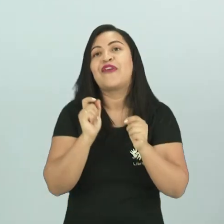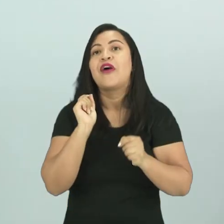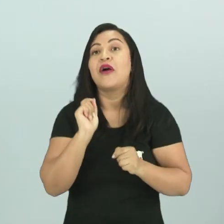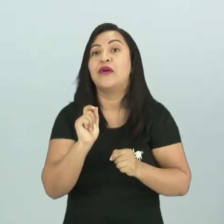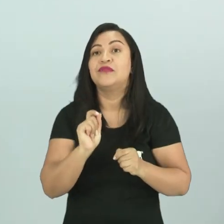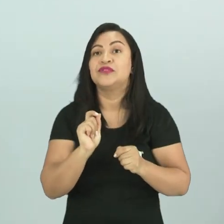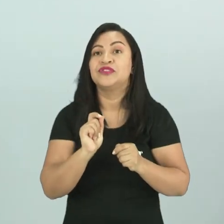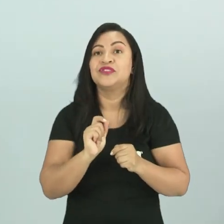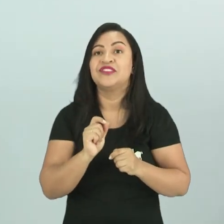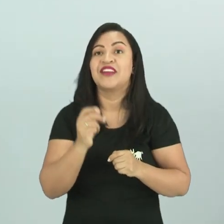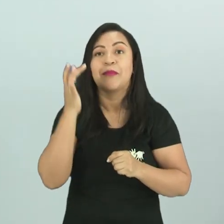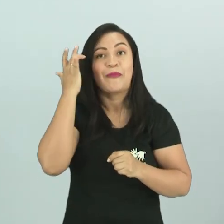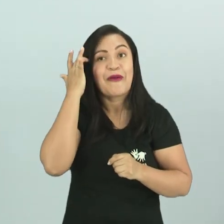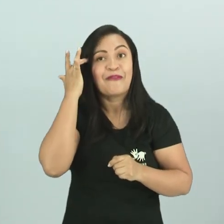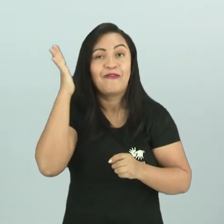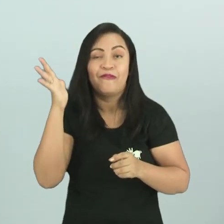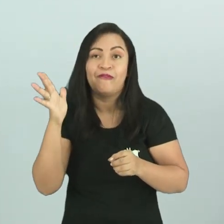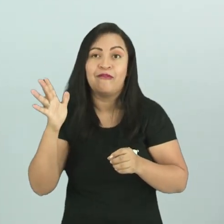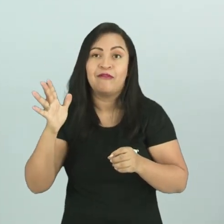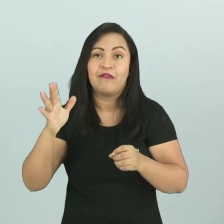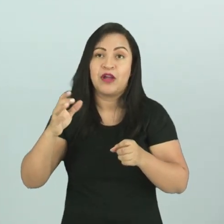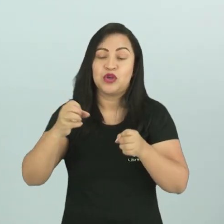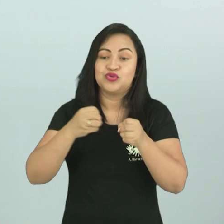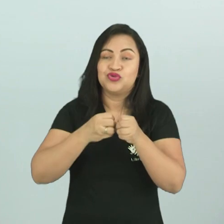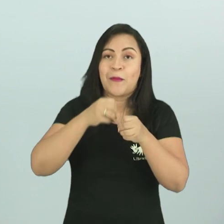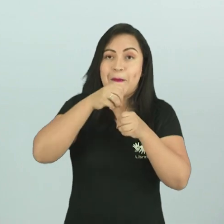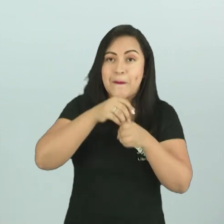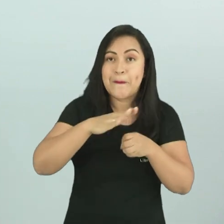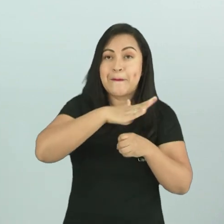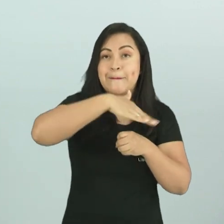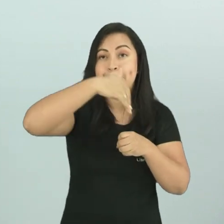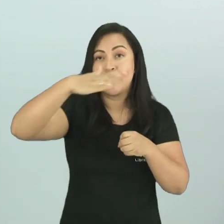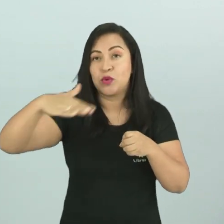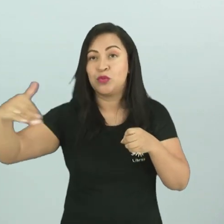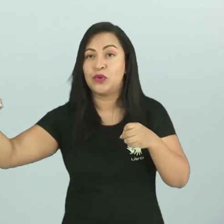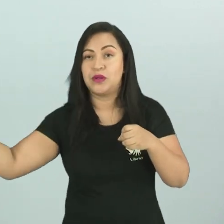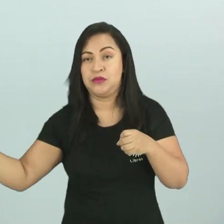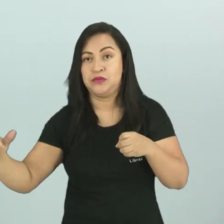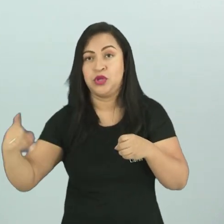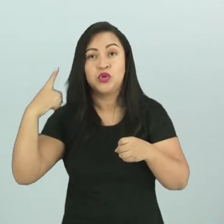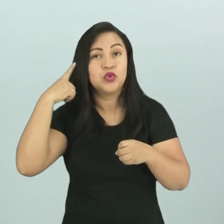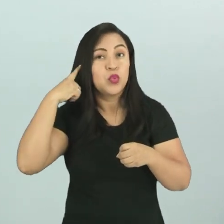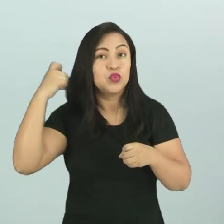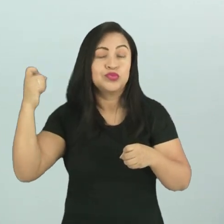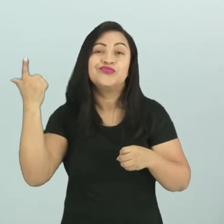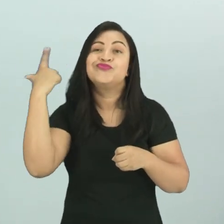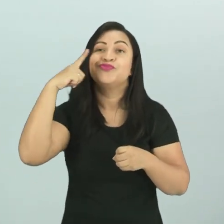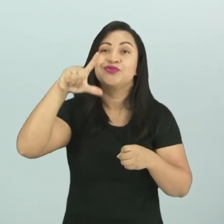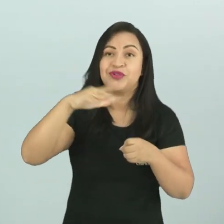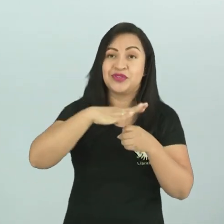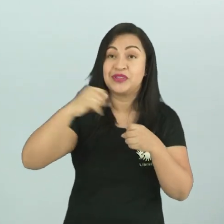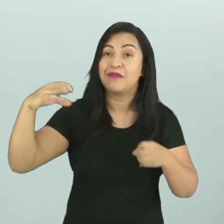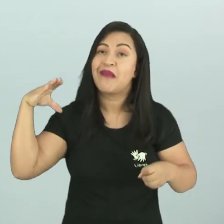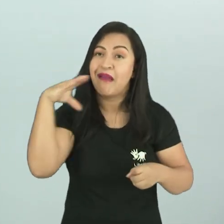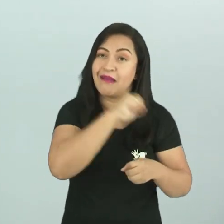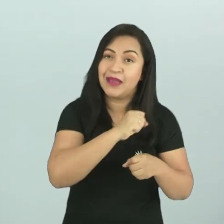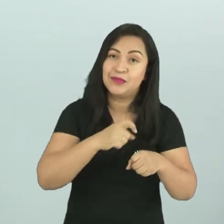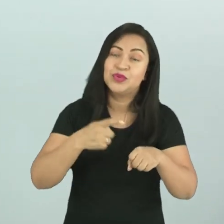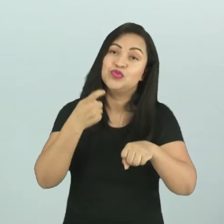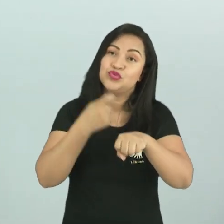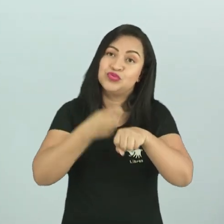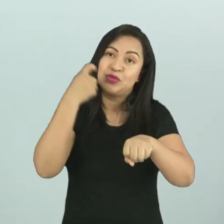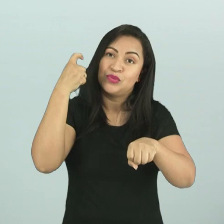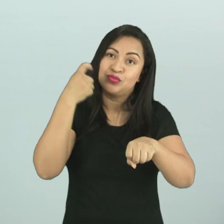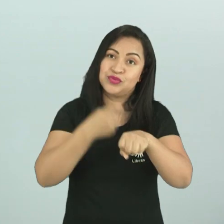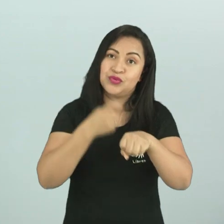que facilite a propagação do som. Então, o som ele consegue se propagar mais rápido em meios sólidos e